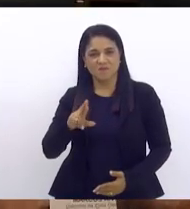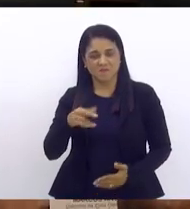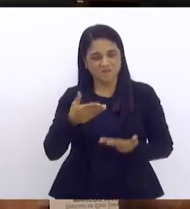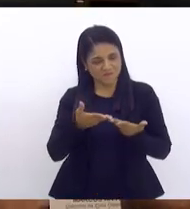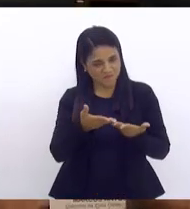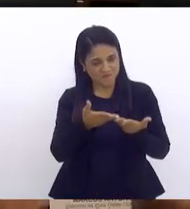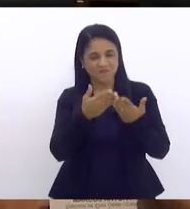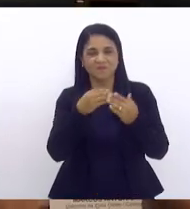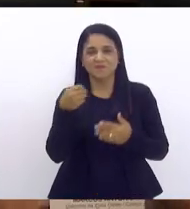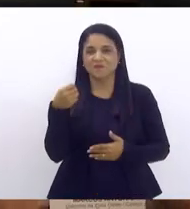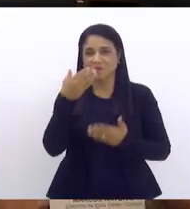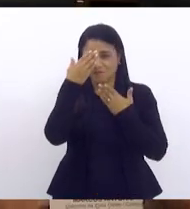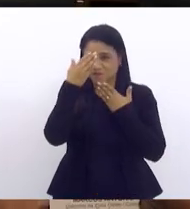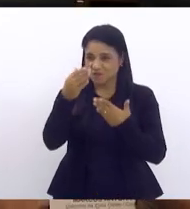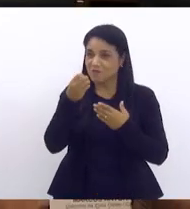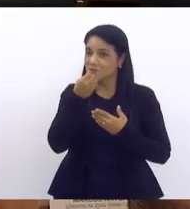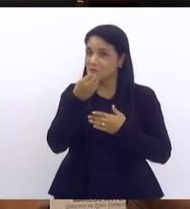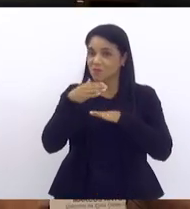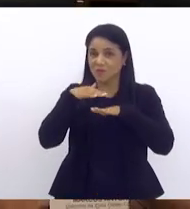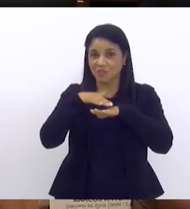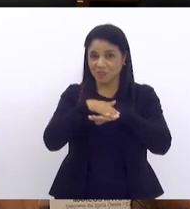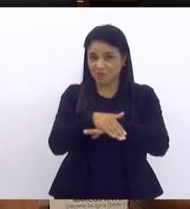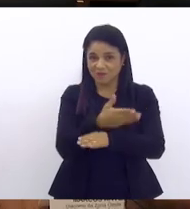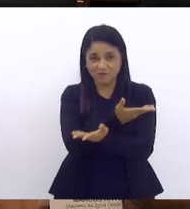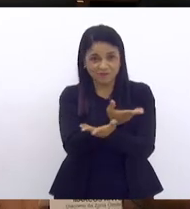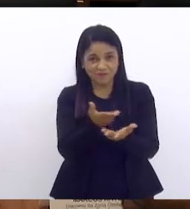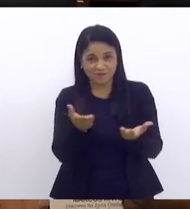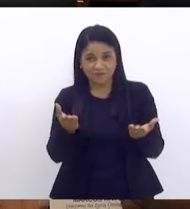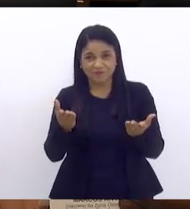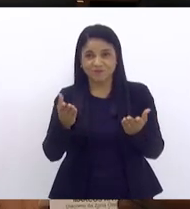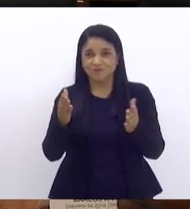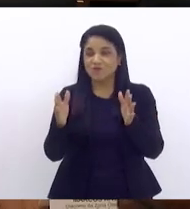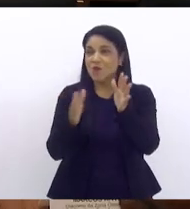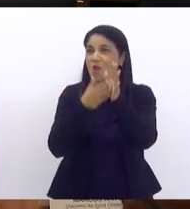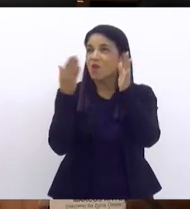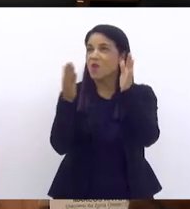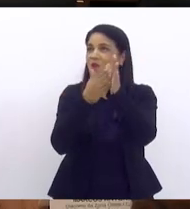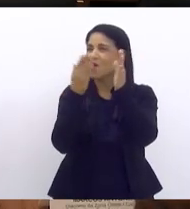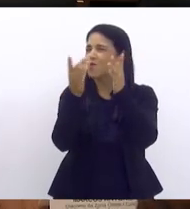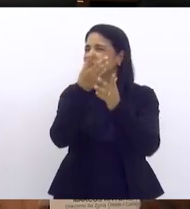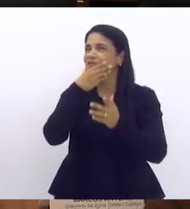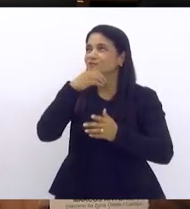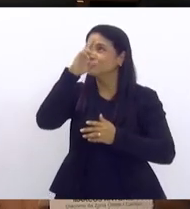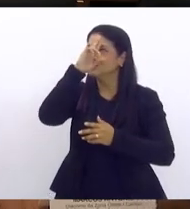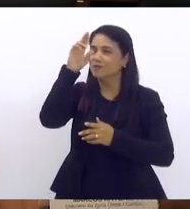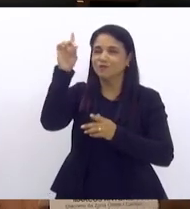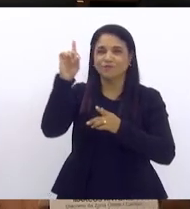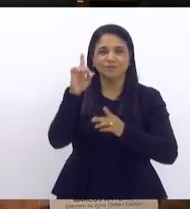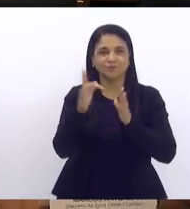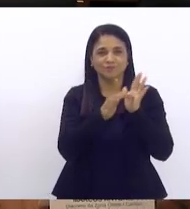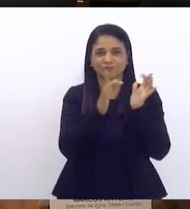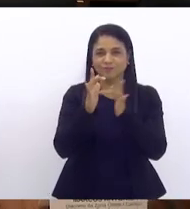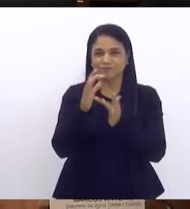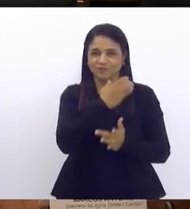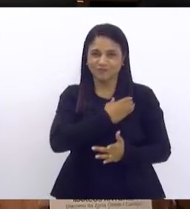Obrigado. Boa noite. Louvado seja nosso Senhor Jesus Cristo.